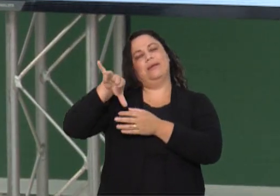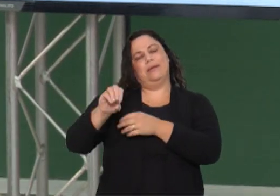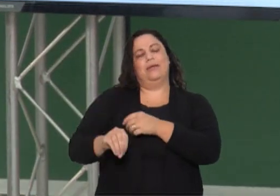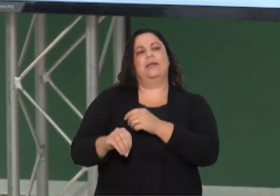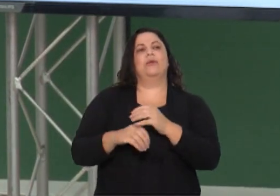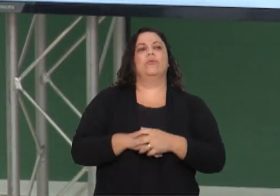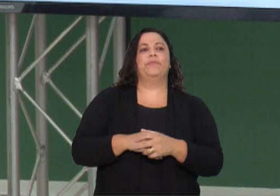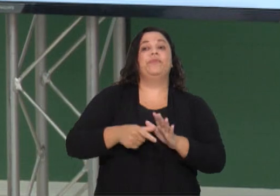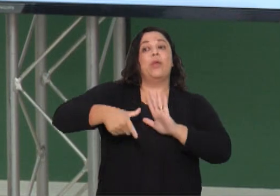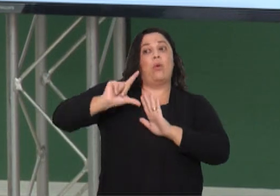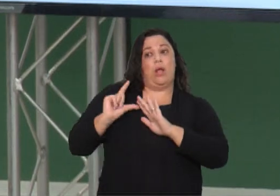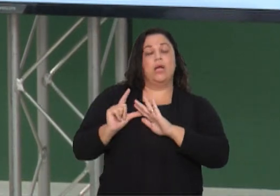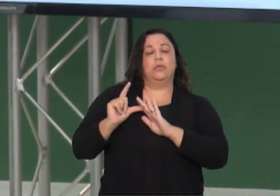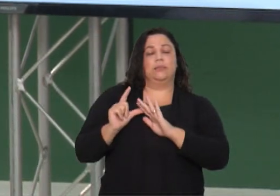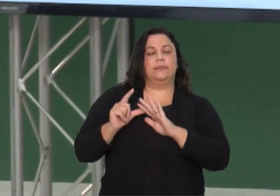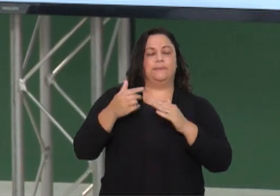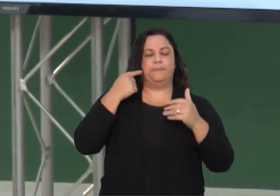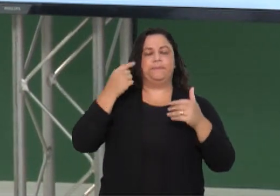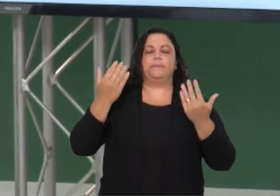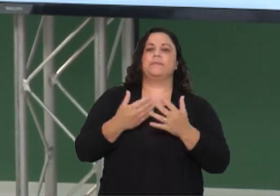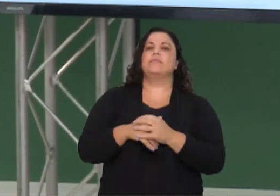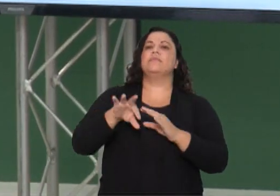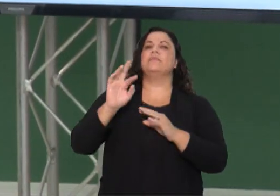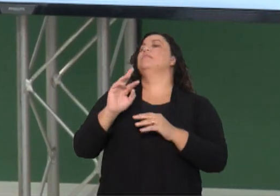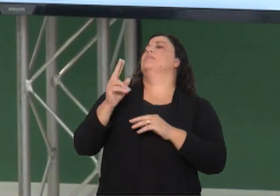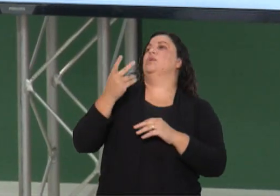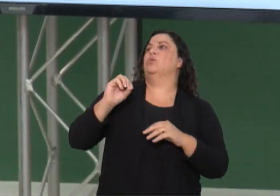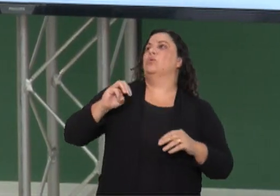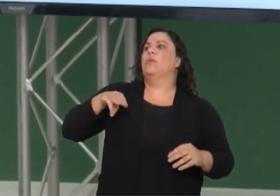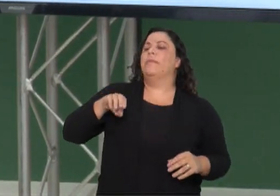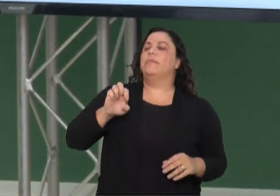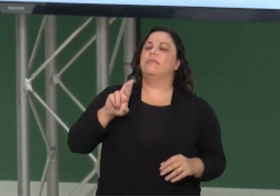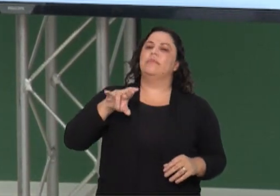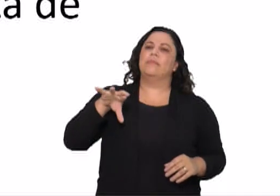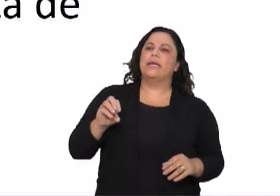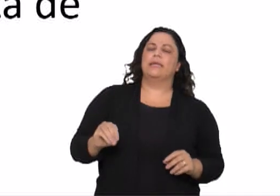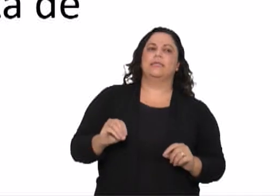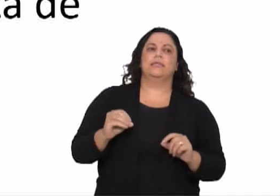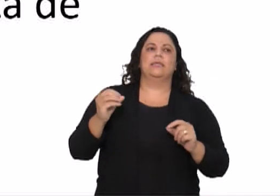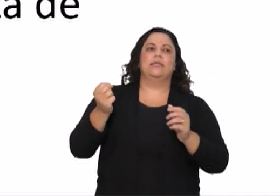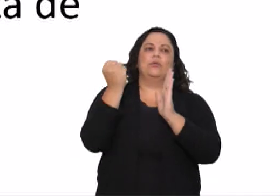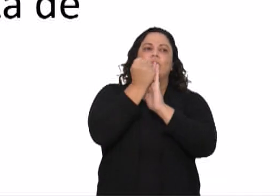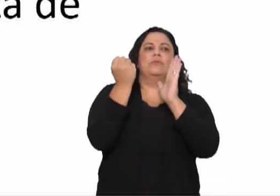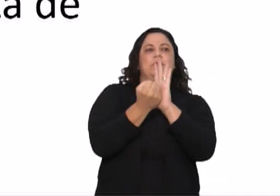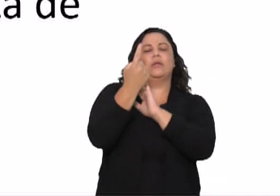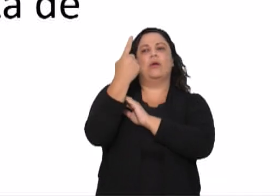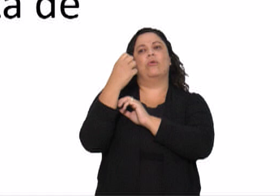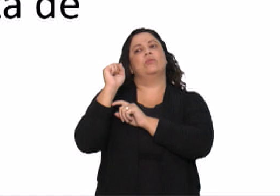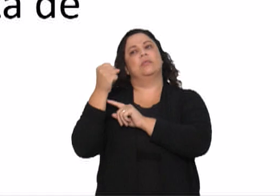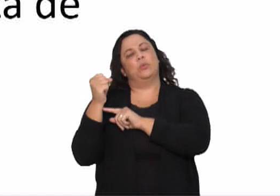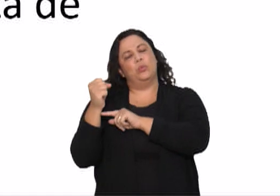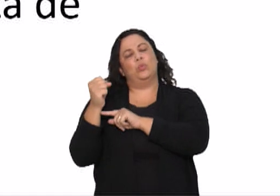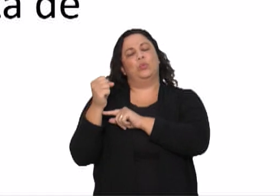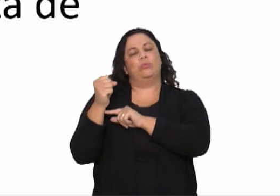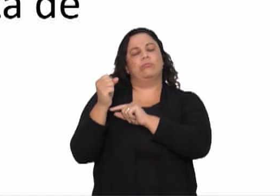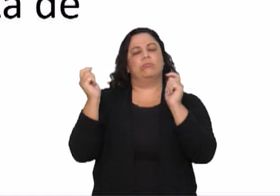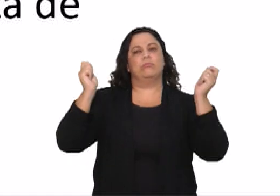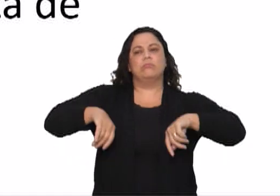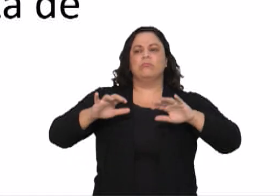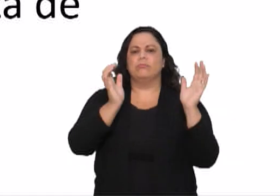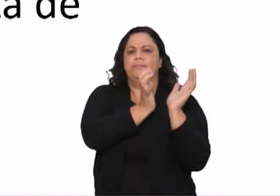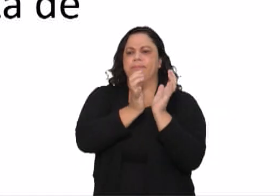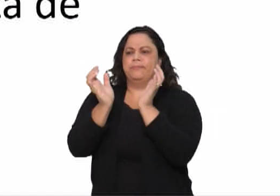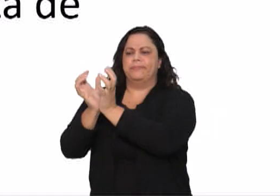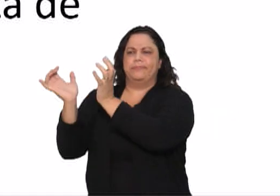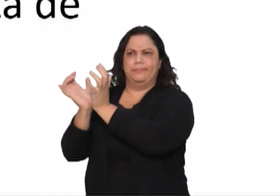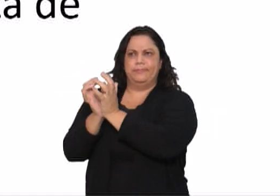de entrar no período arcaico, vamos lá. No período homérico, no final do século VIII, haviam comunidades gentílicas, né,